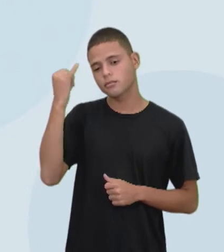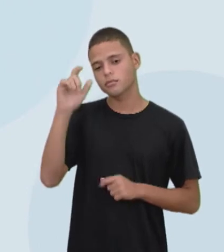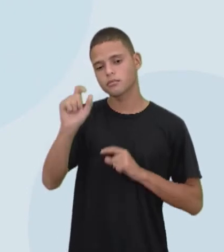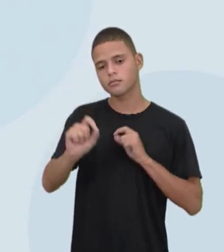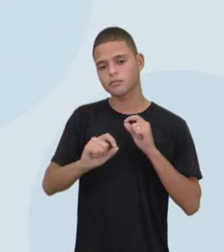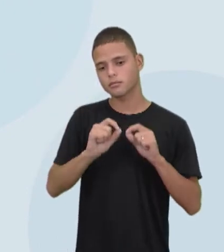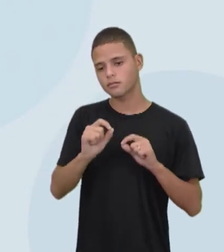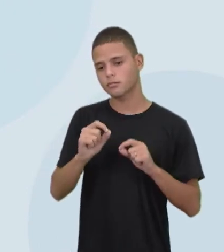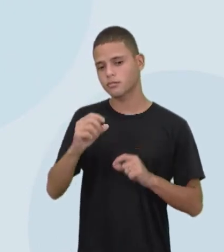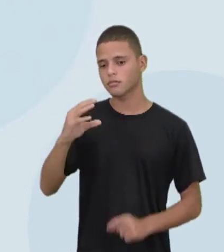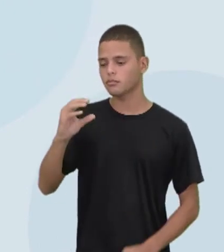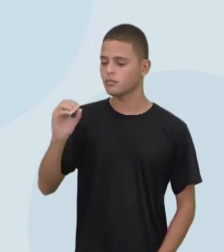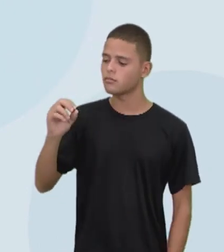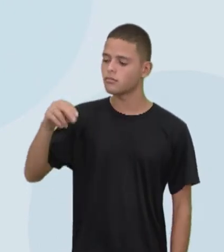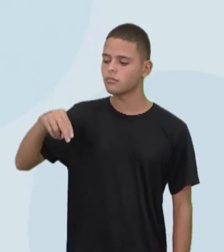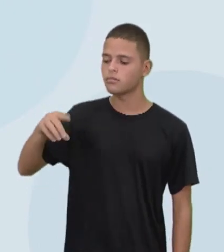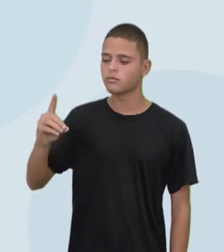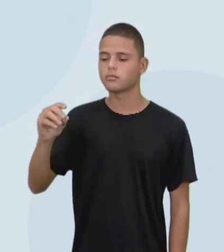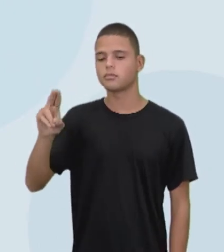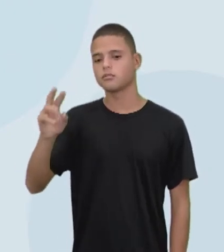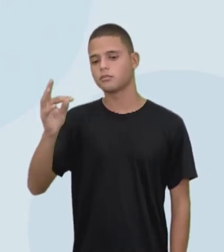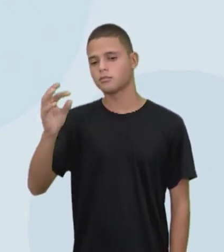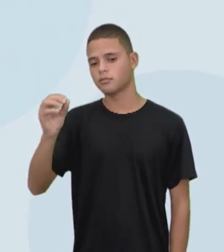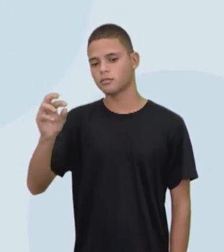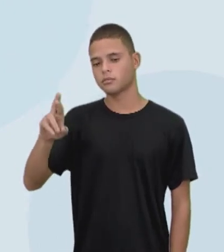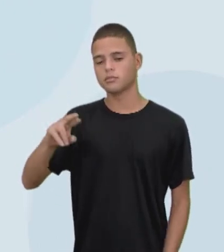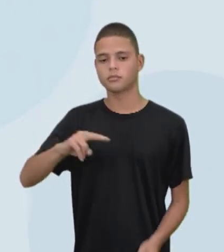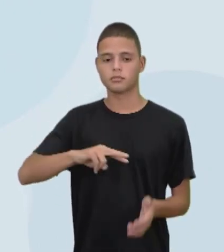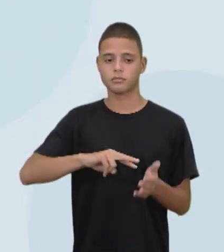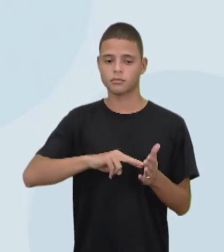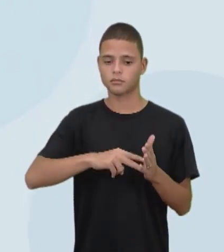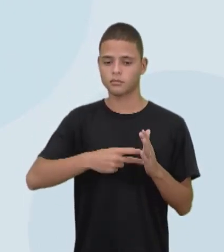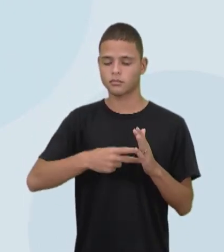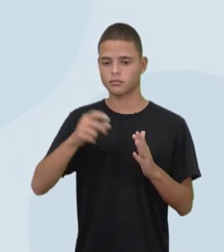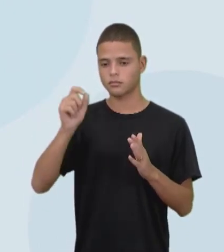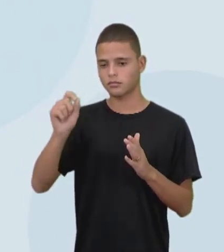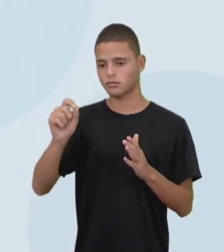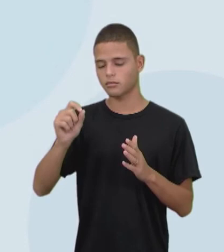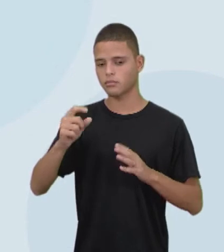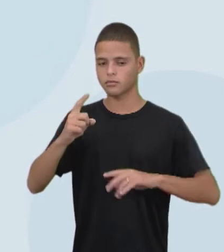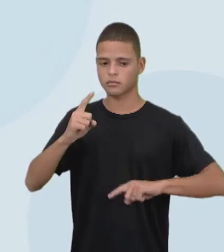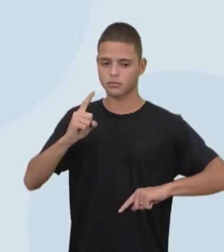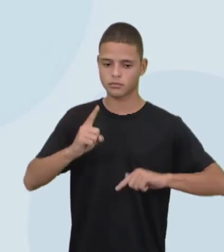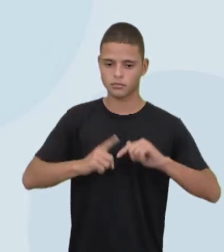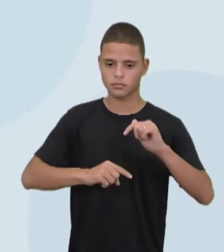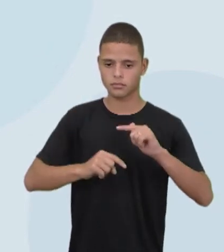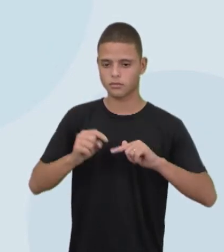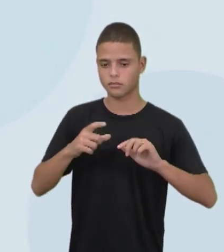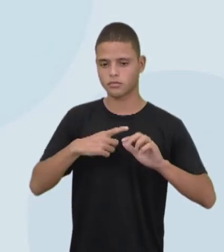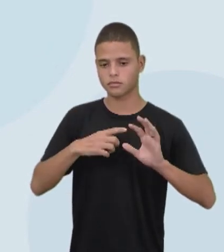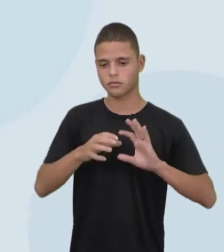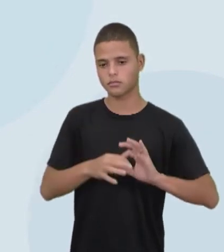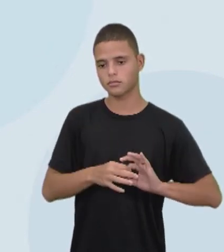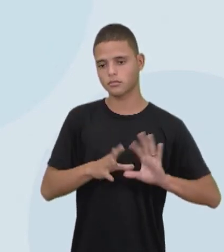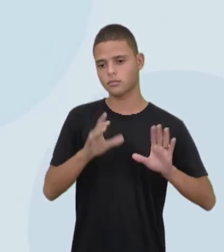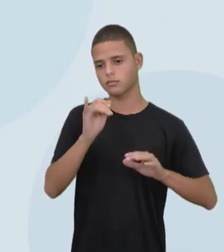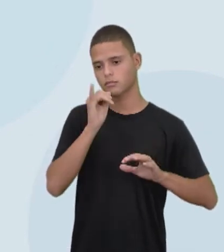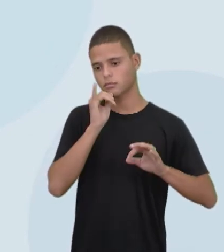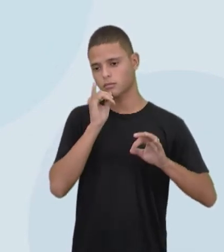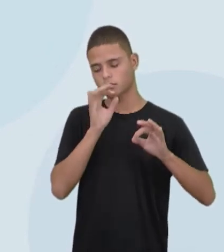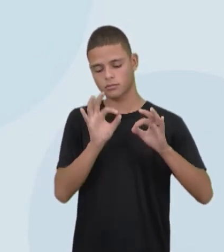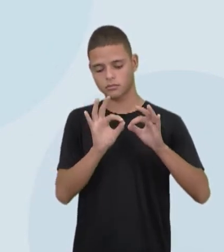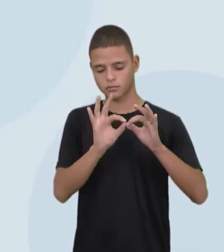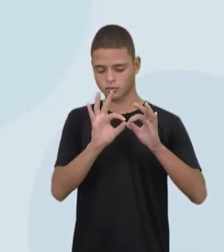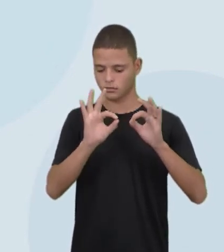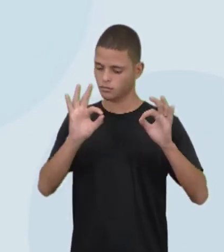condutor? Condutor é o lugar onde são os materiais que têm elétrons livres, né? Elétrons, por exemplo, um pedaço de fio de cobre. Nós temos